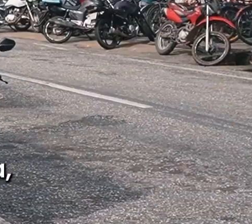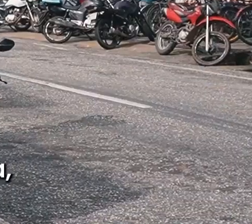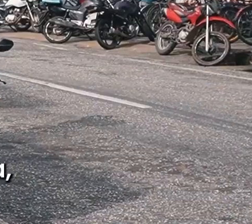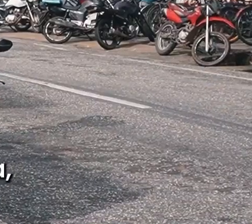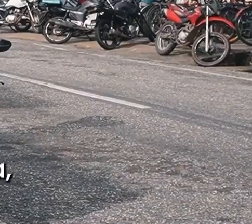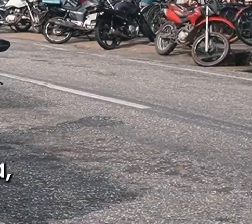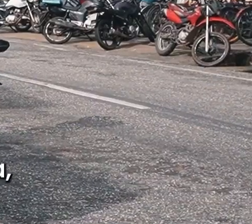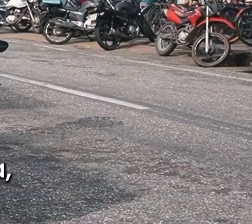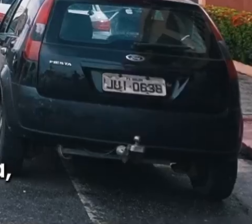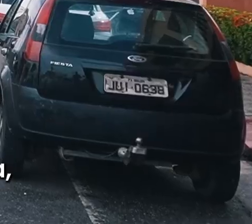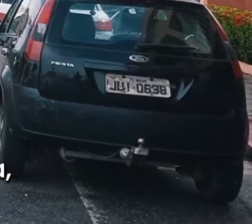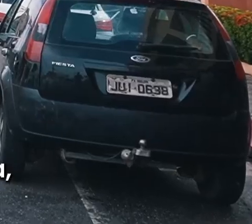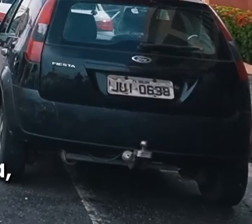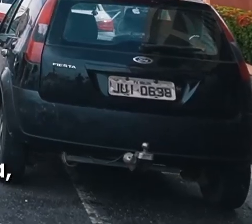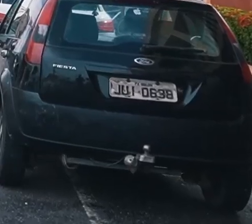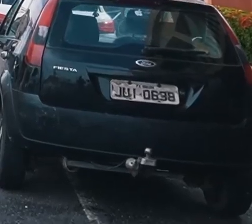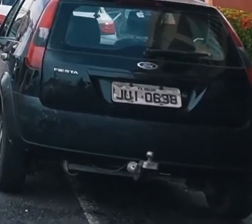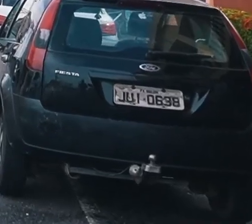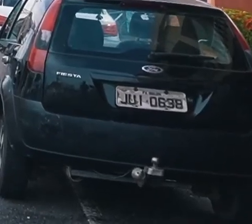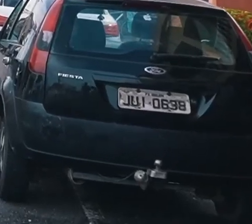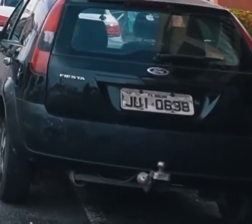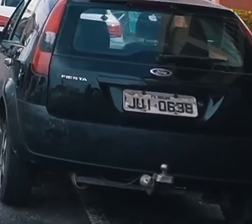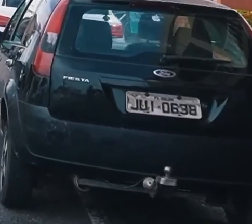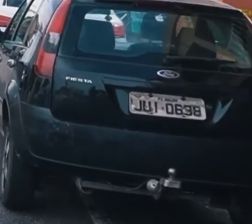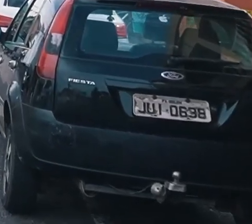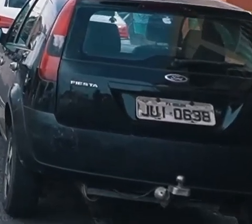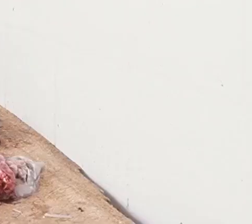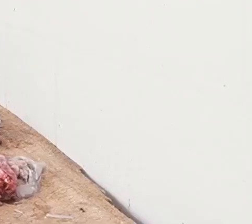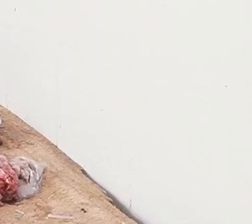Aqui, cada rua tem uma memória,